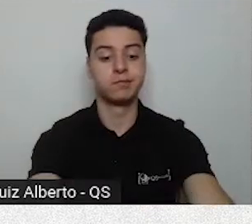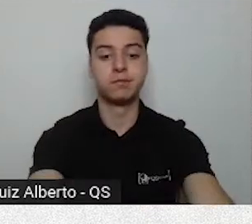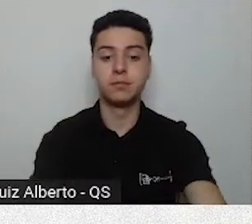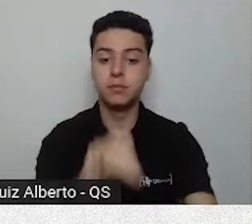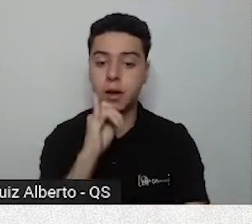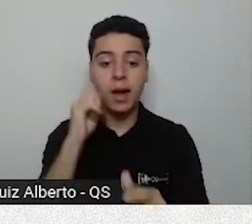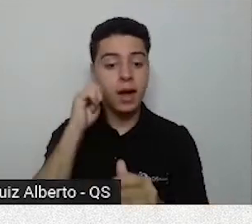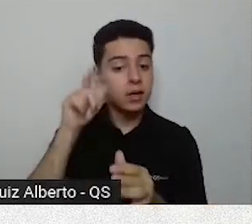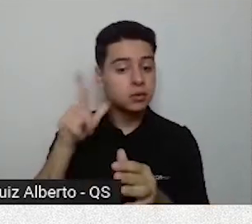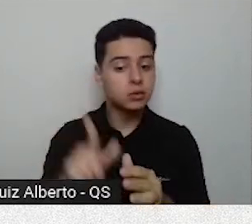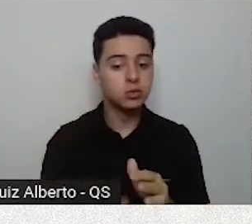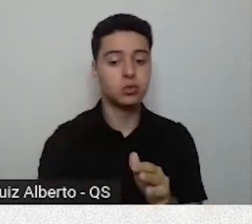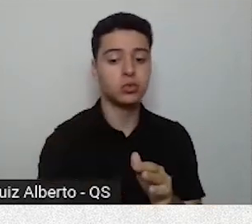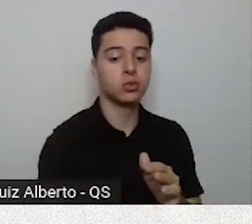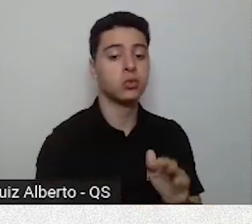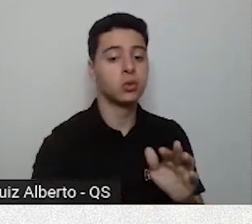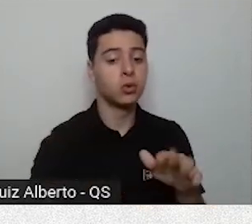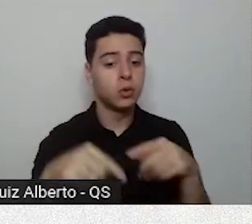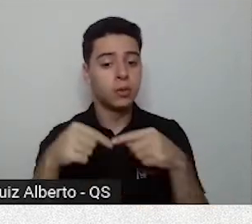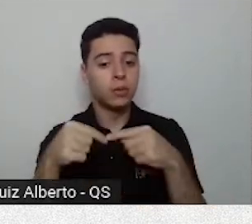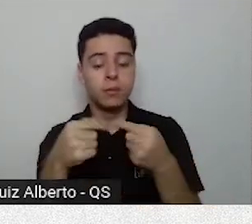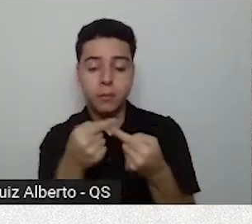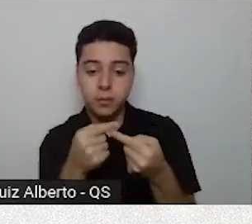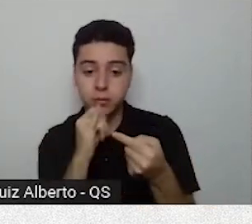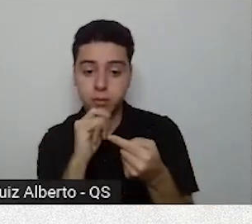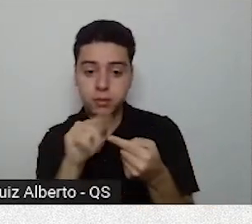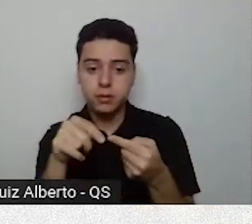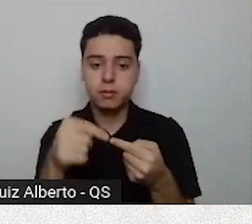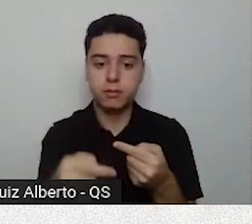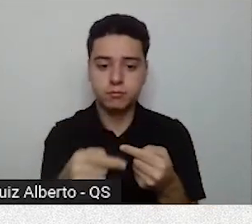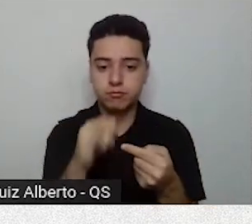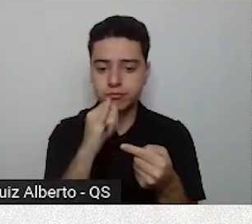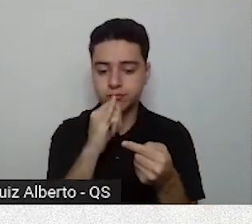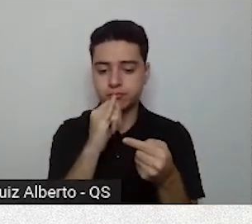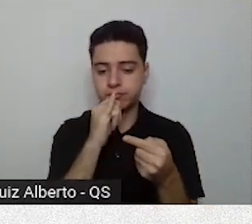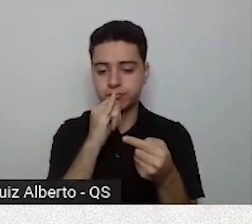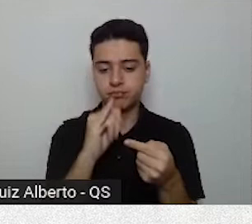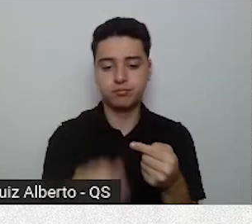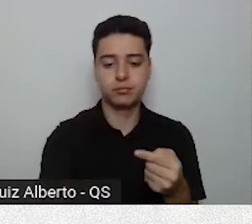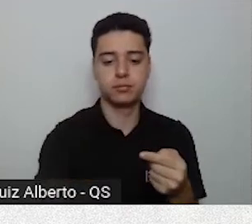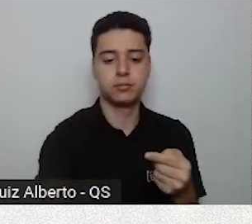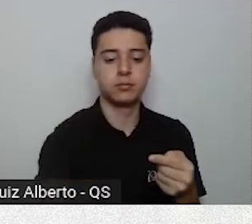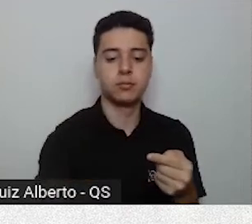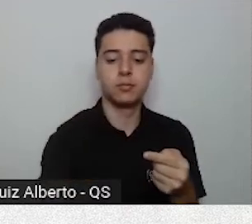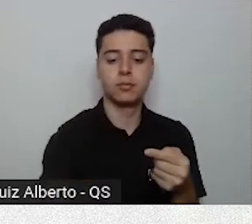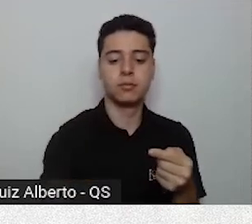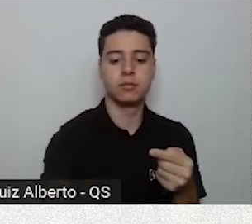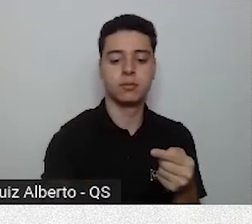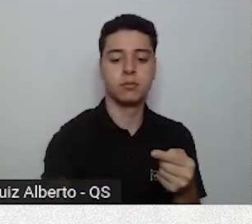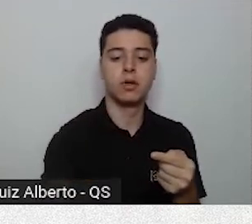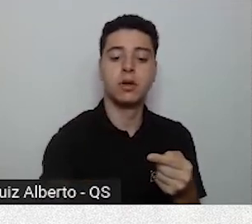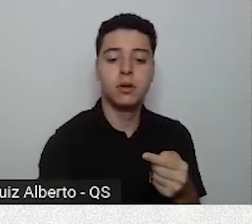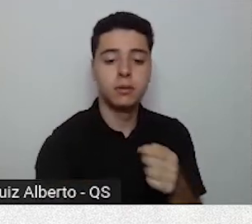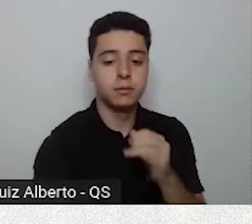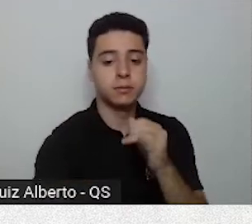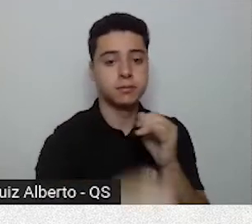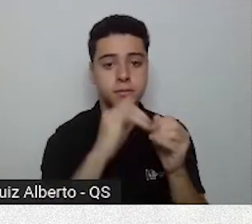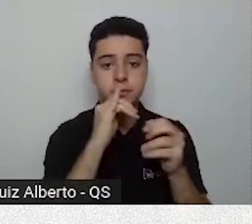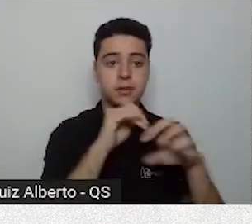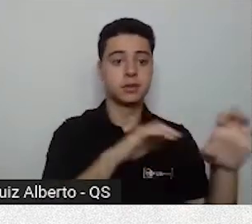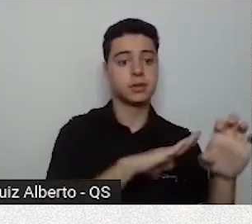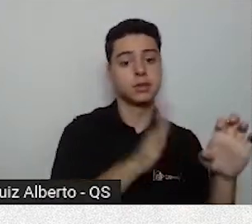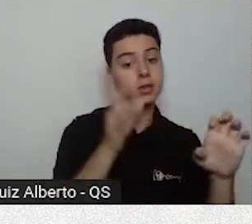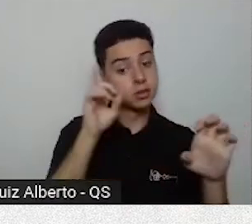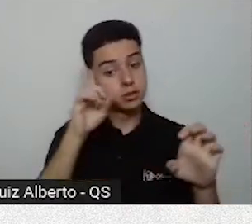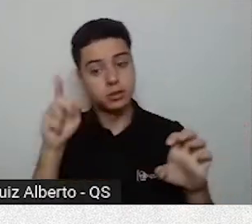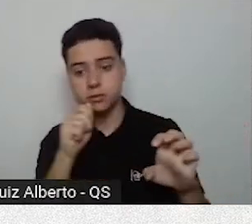azul daquele inicial, mas depois que ele secou, ele fica verde. A segunda cor, né, da esquerda para a direita, é a da